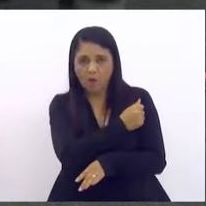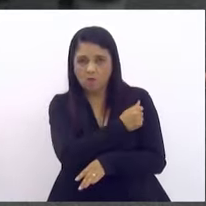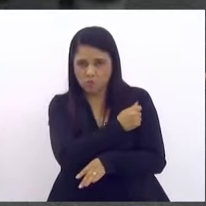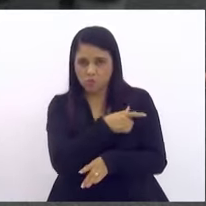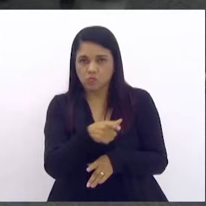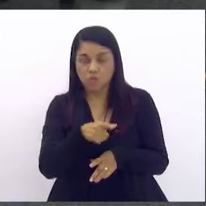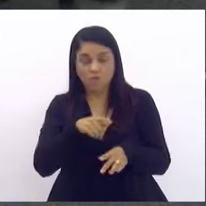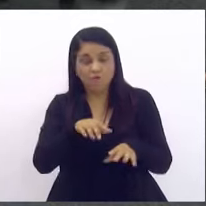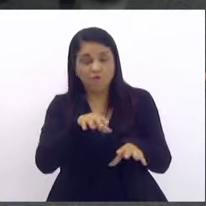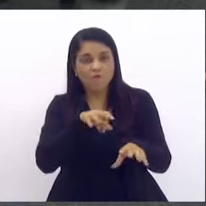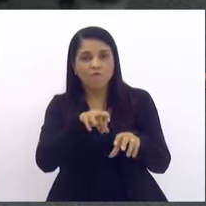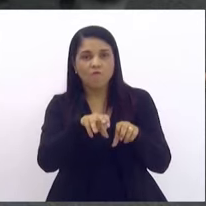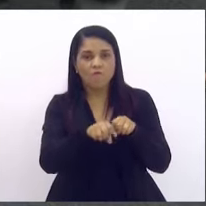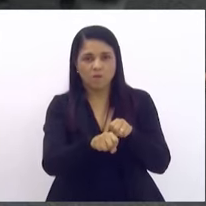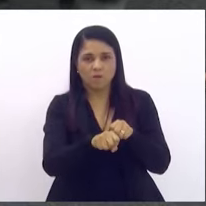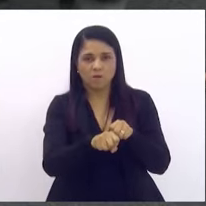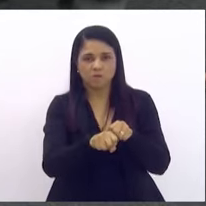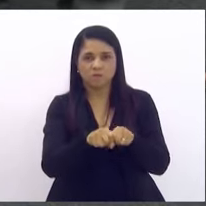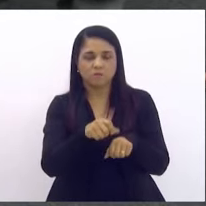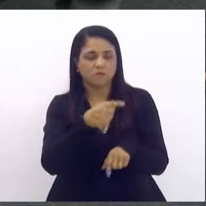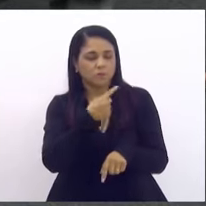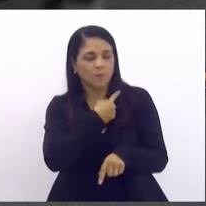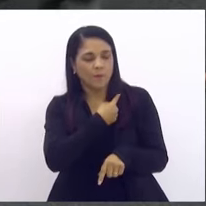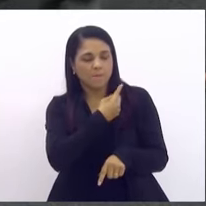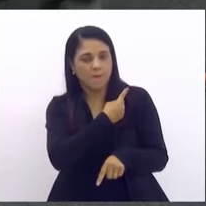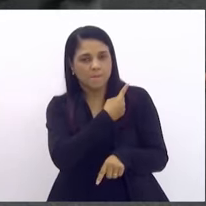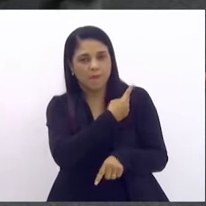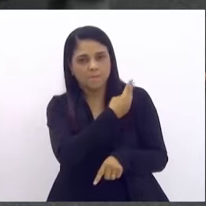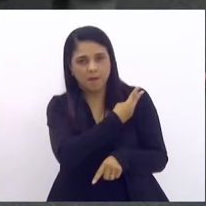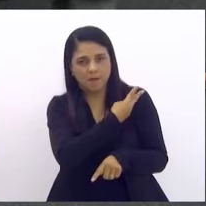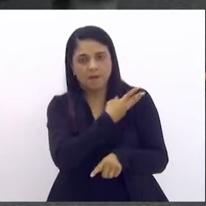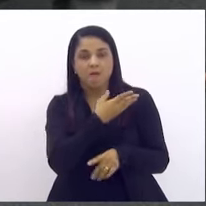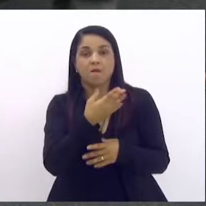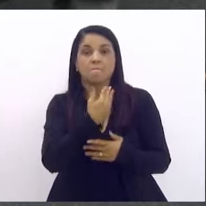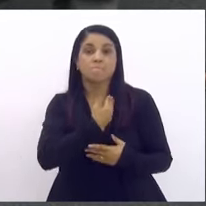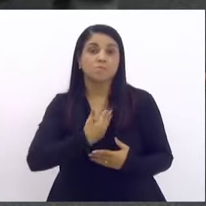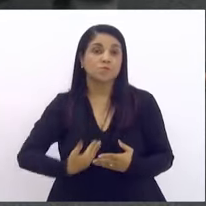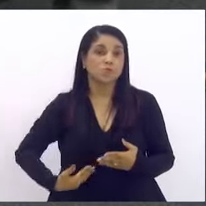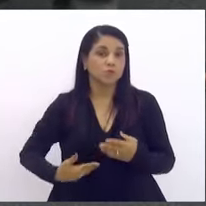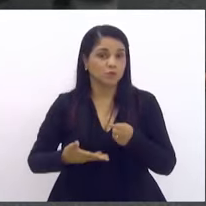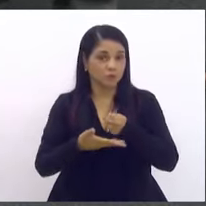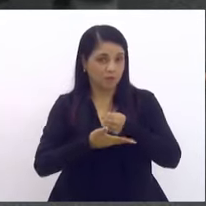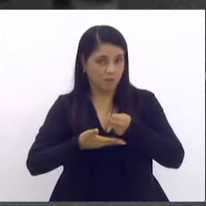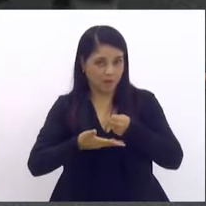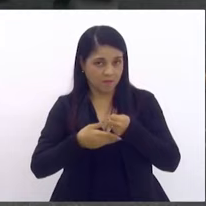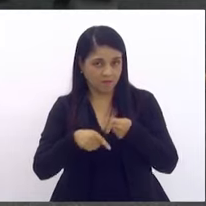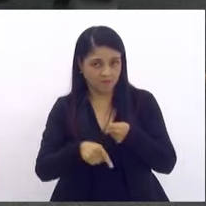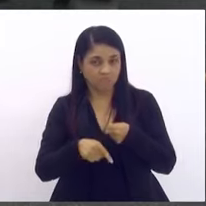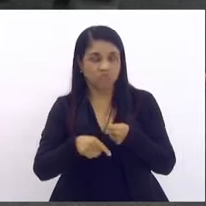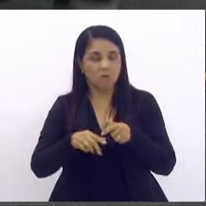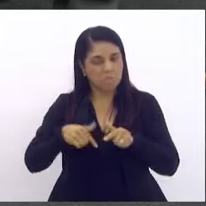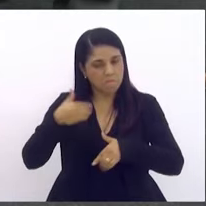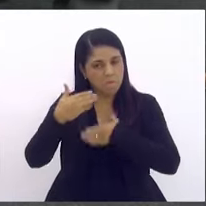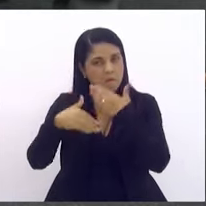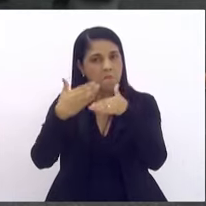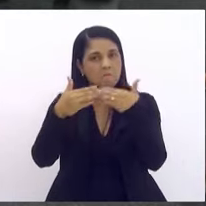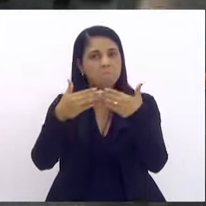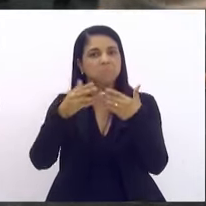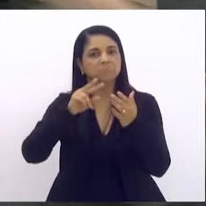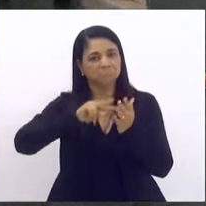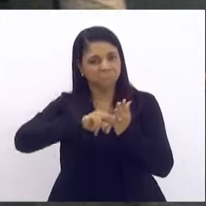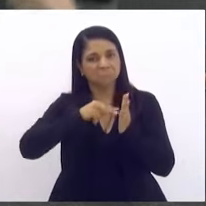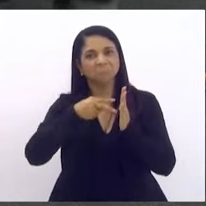informação principalmente do ensino básico público então acredito que é um avanço significativo para que os alunos que